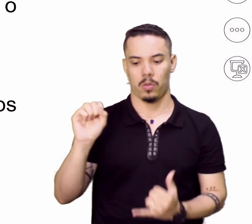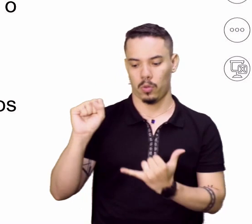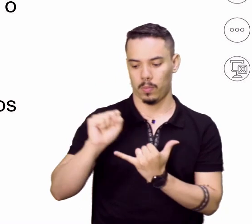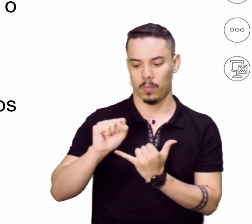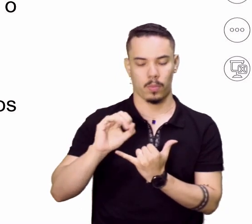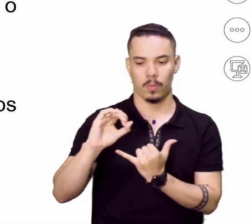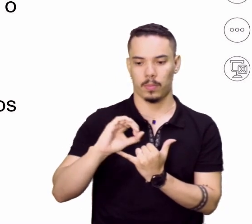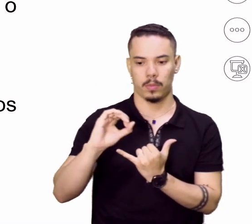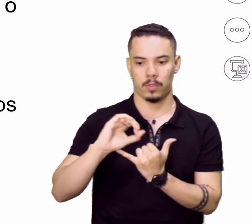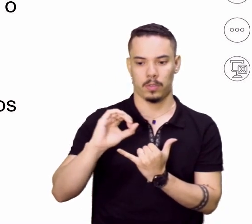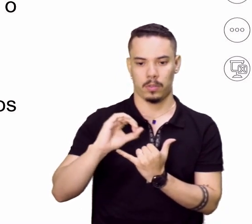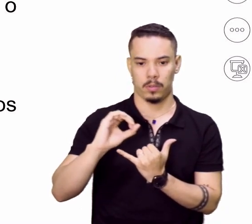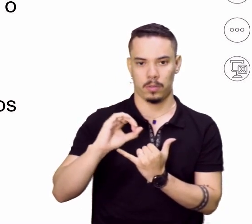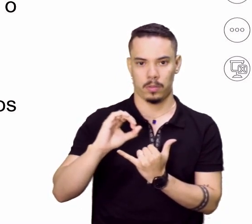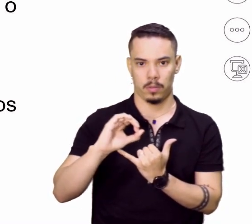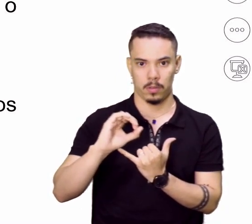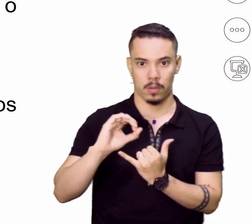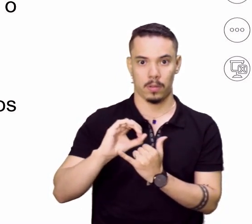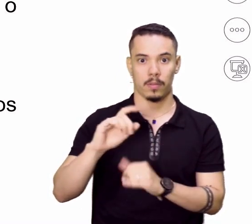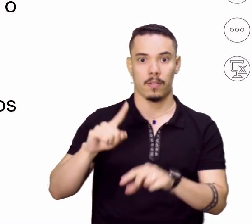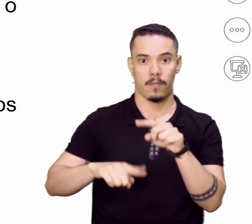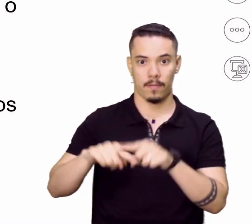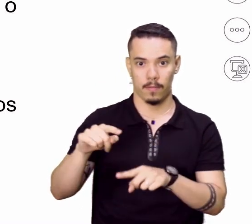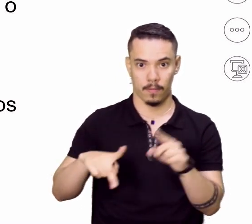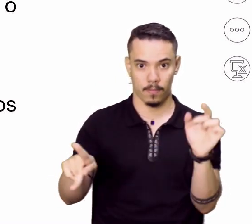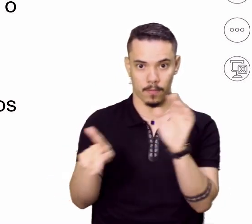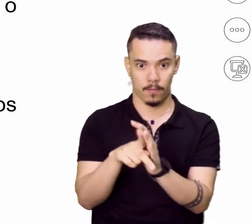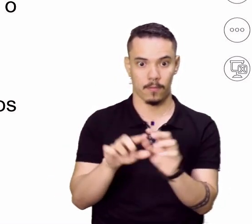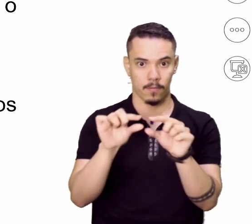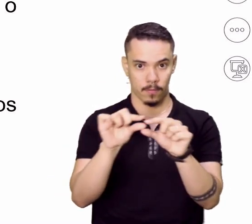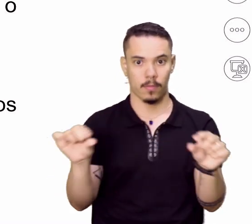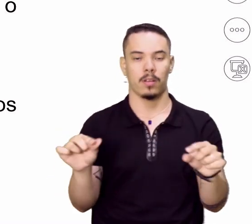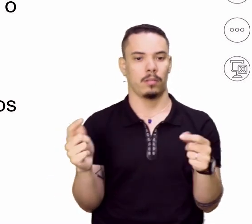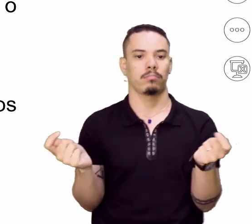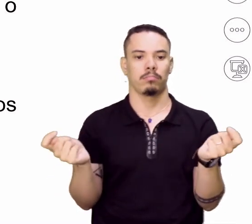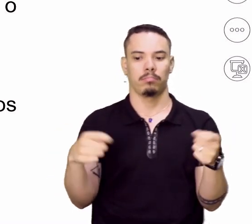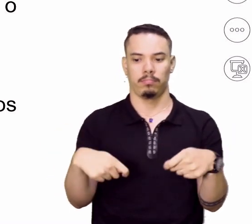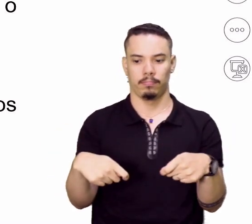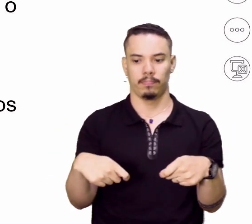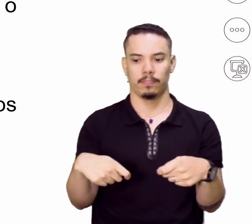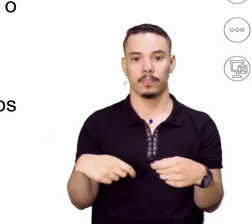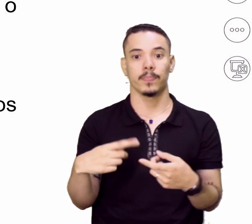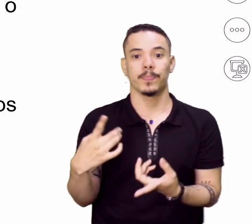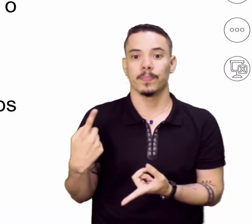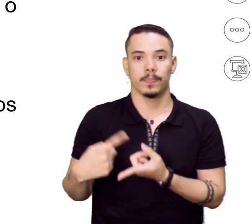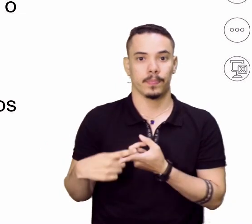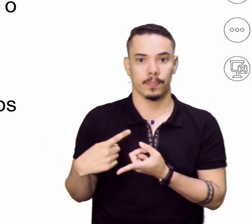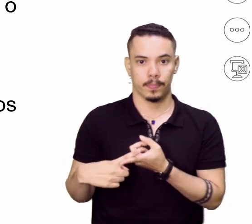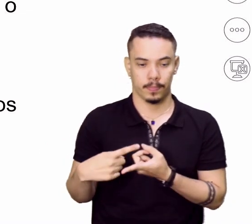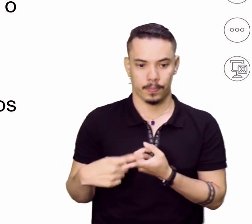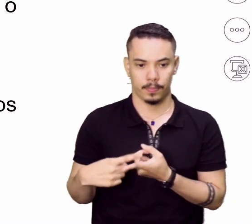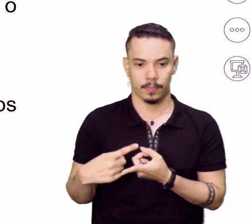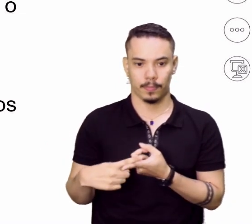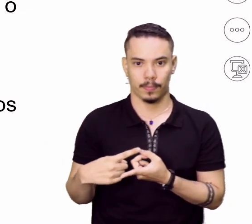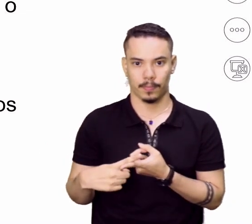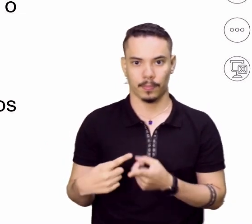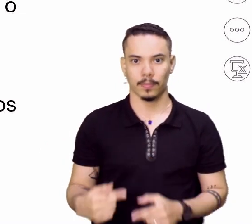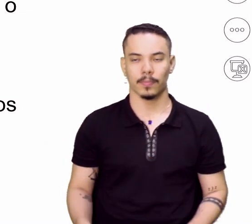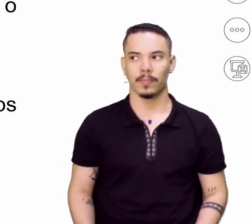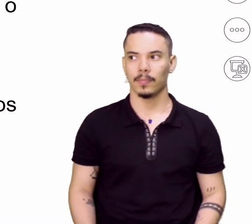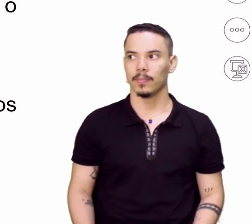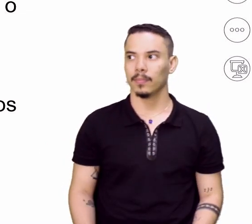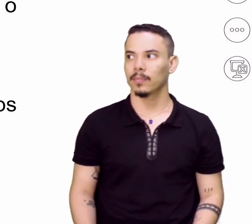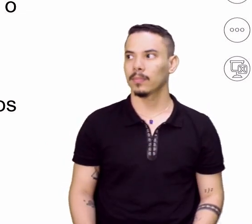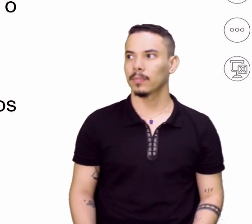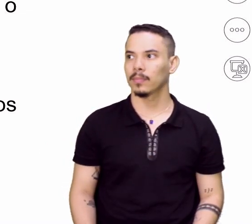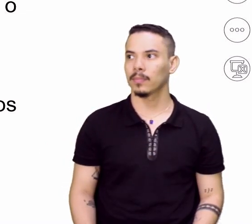pronome relativo for o objeto da frase. Afinal de contas, eu